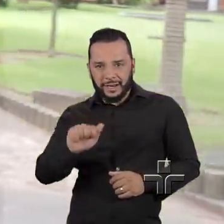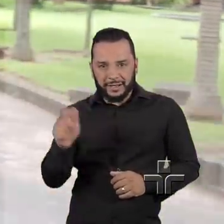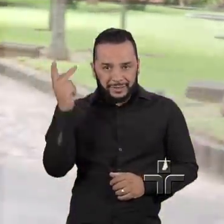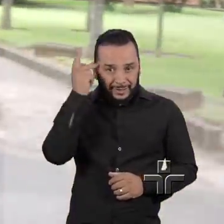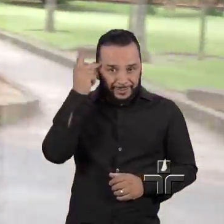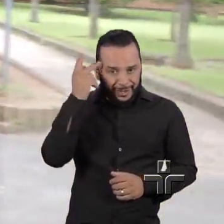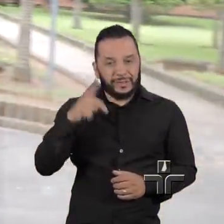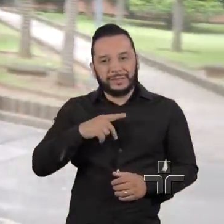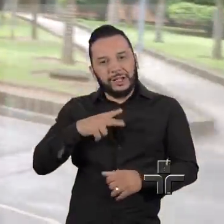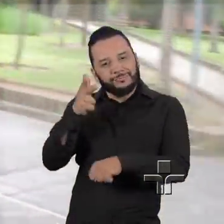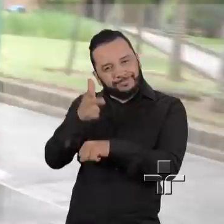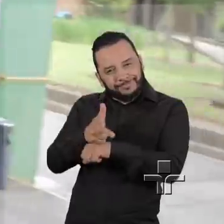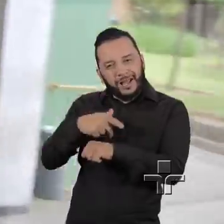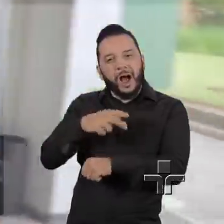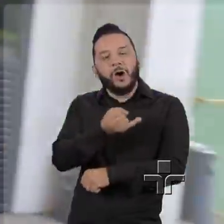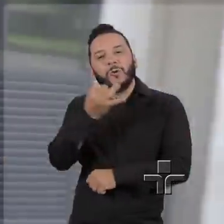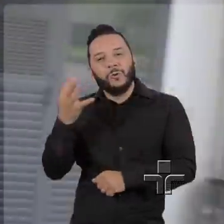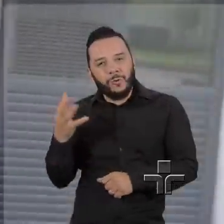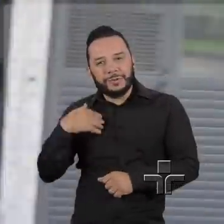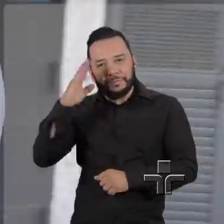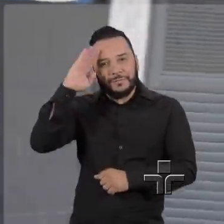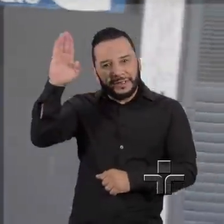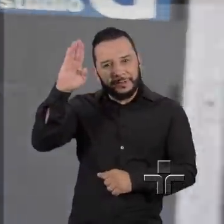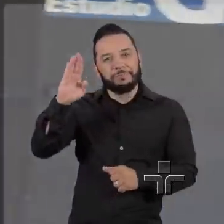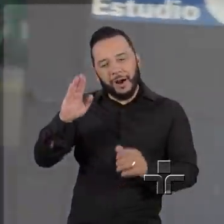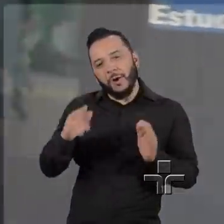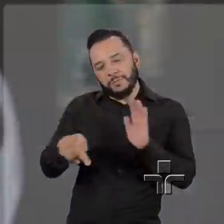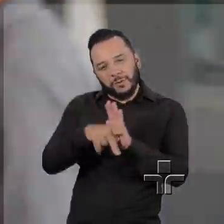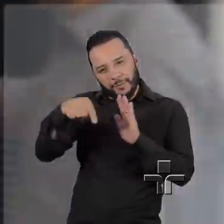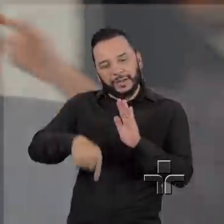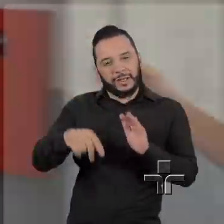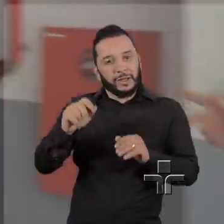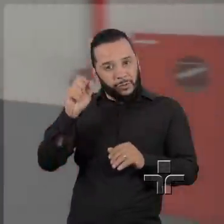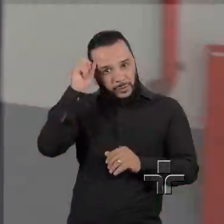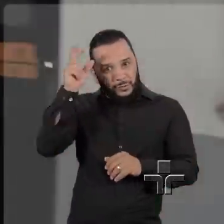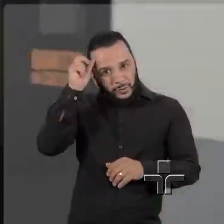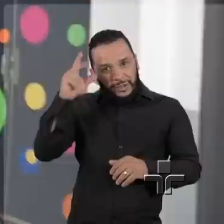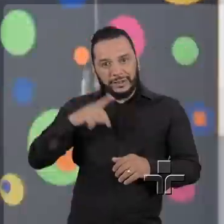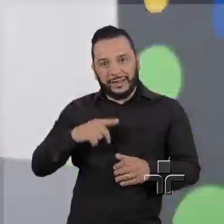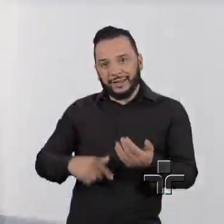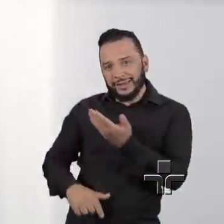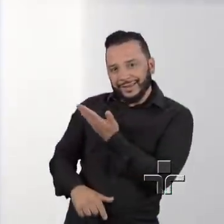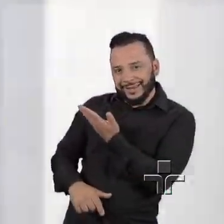estúdios que são gravadas algumas das principais produções, como o Quintal da Cultura,